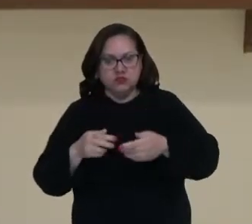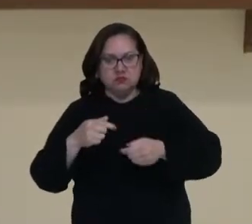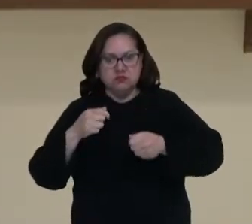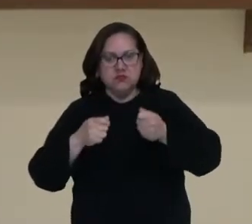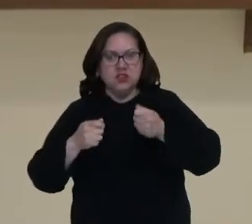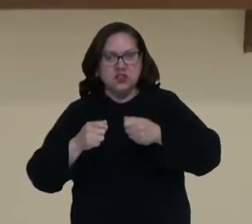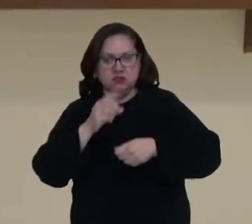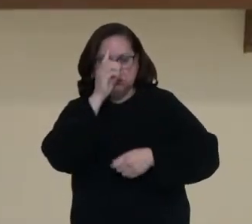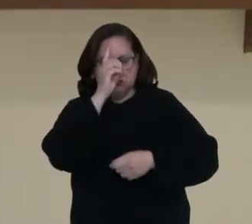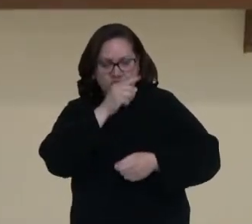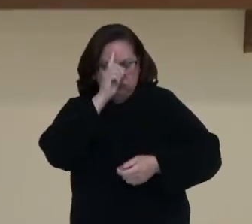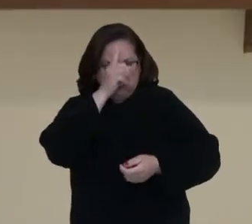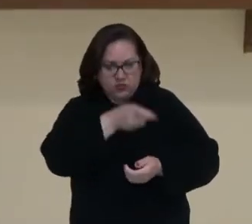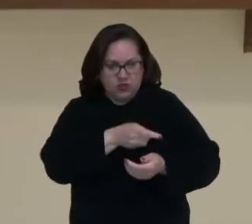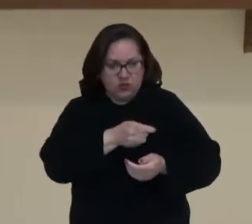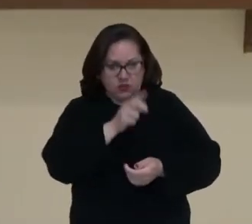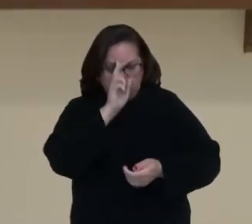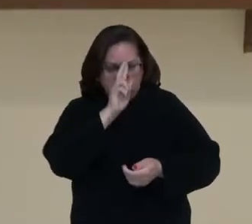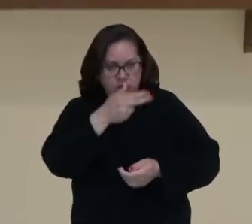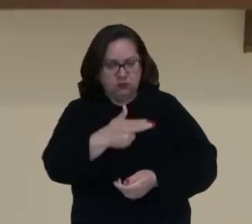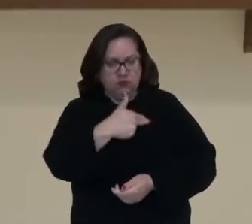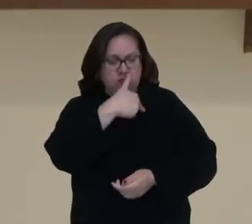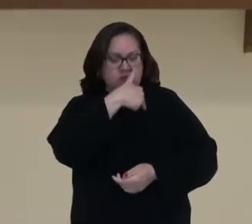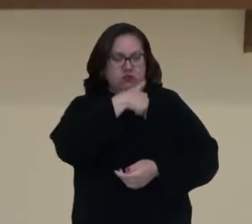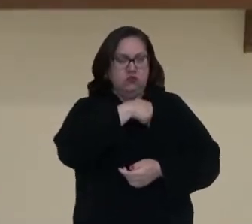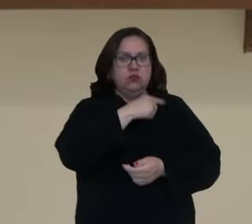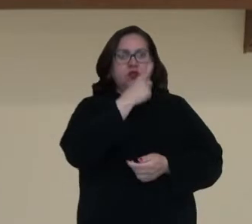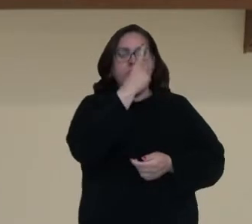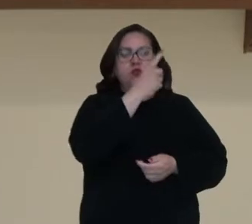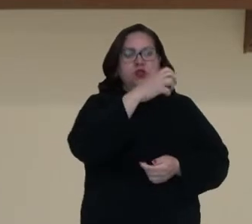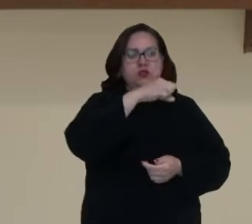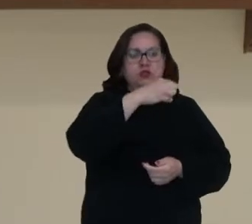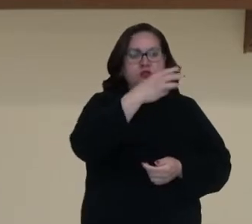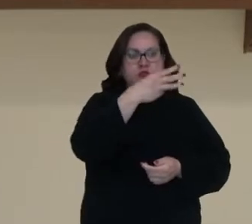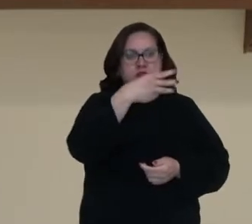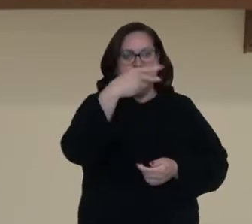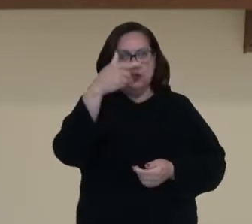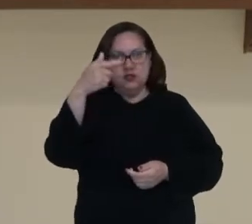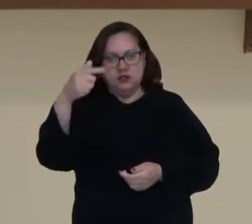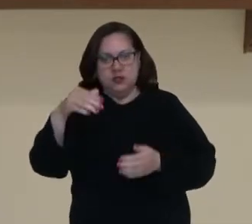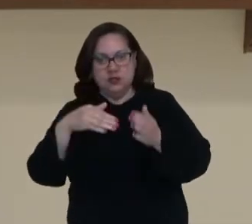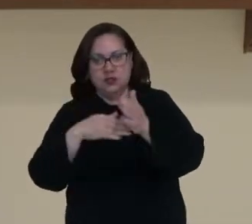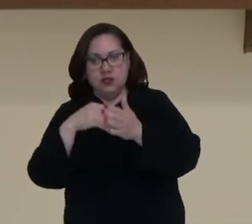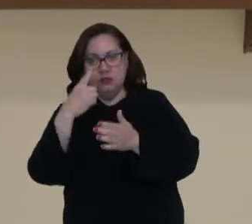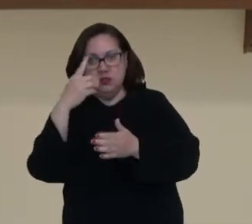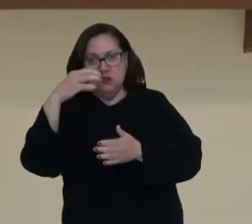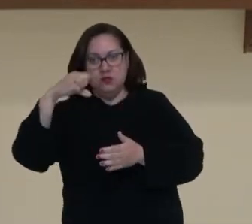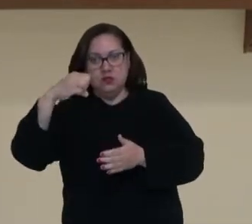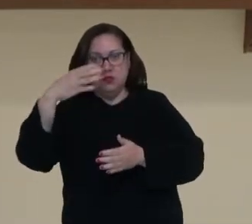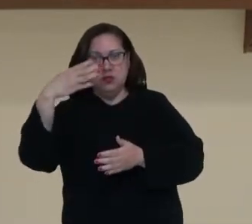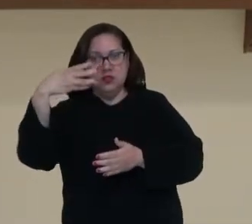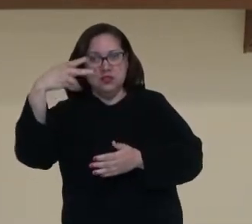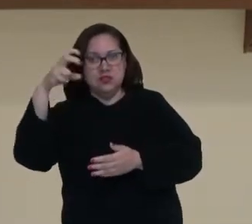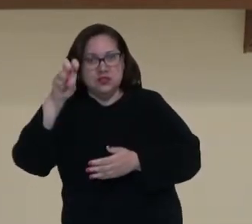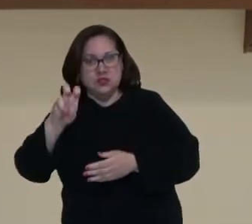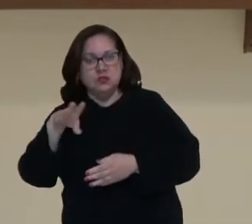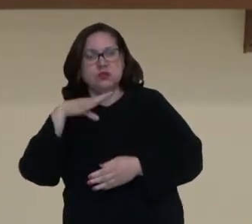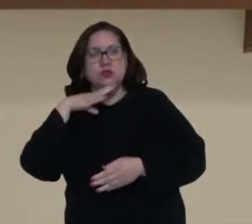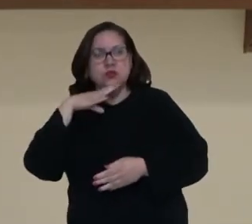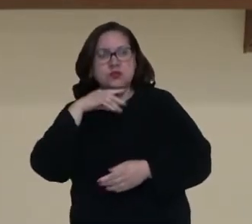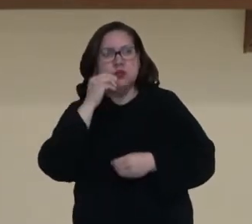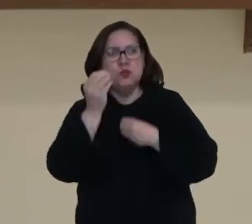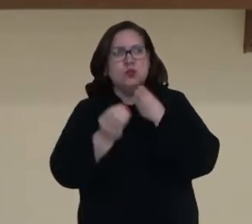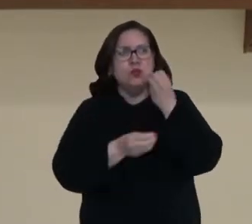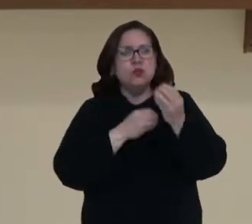ditatorial comandado por Getúlio Vargas de 1937 até 1945, e conhecer como